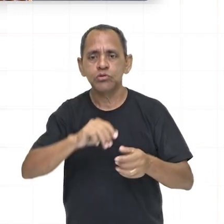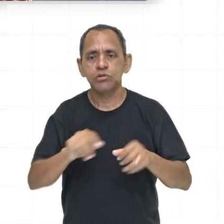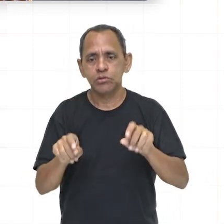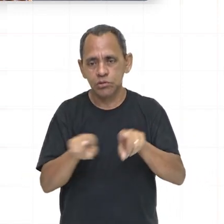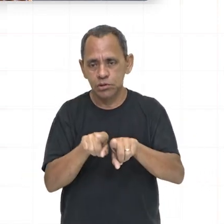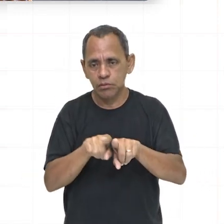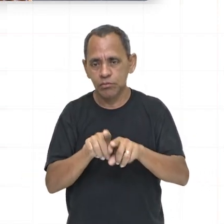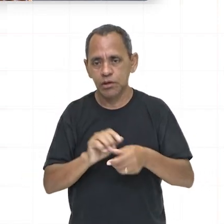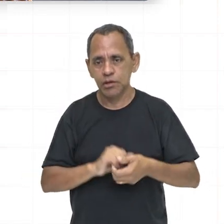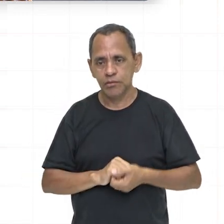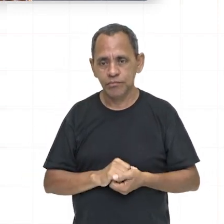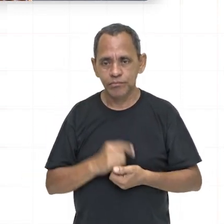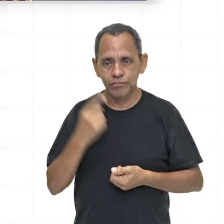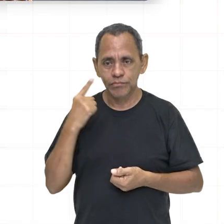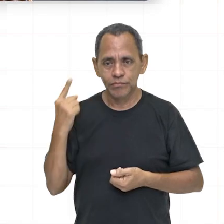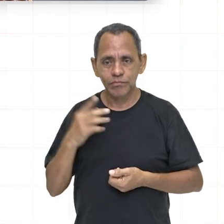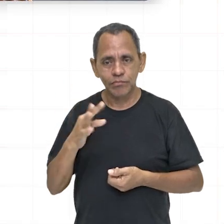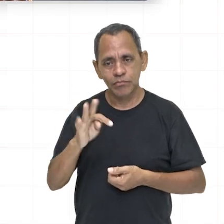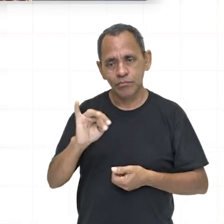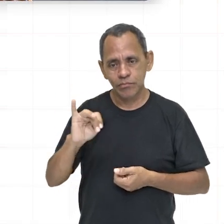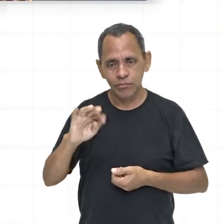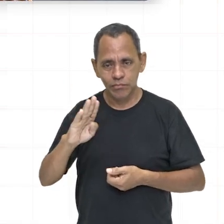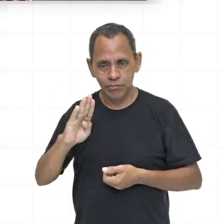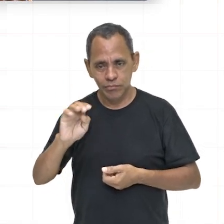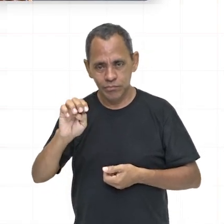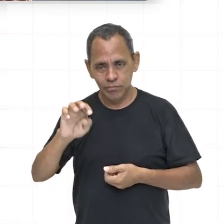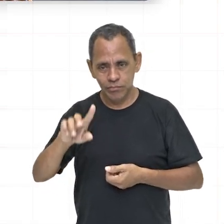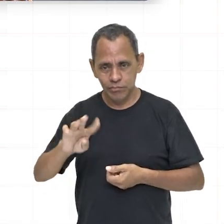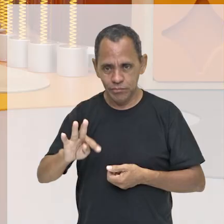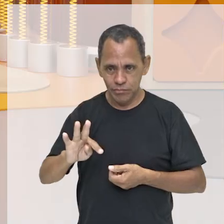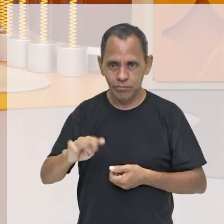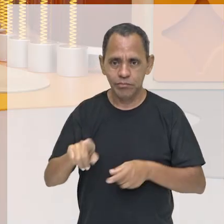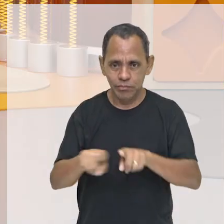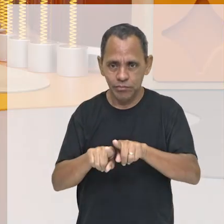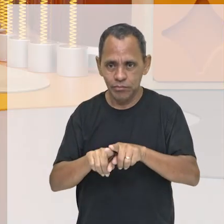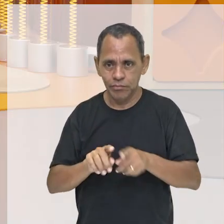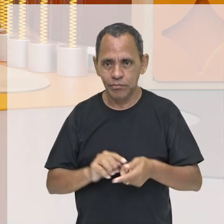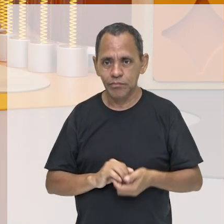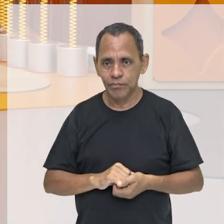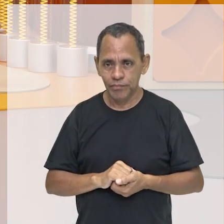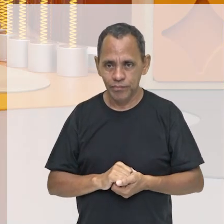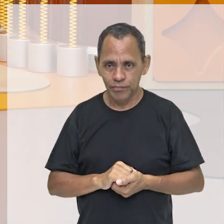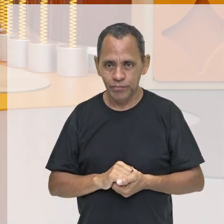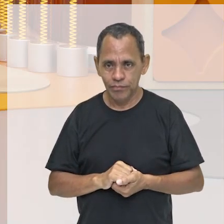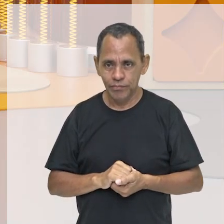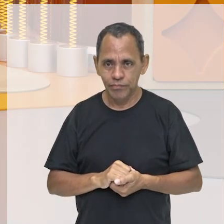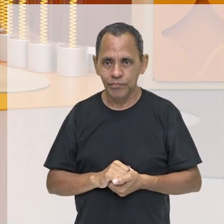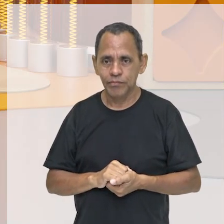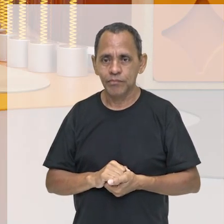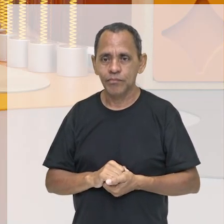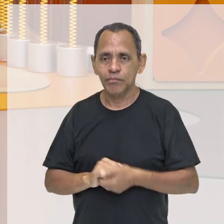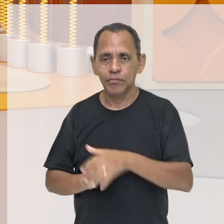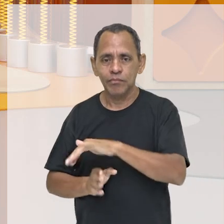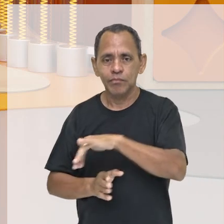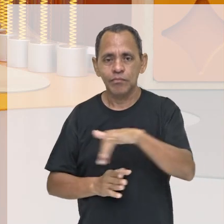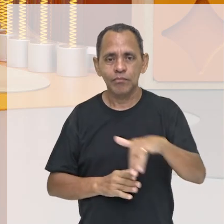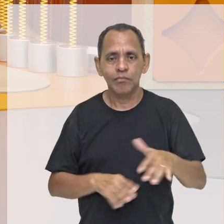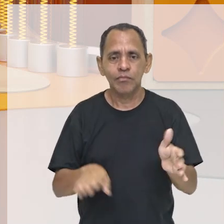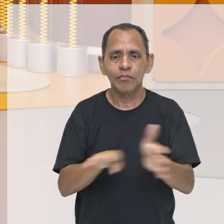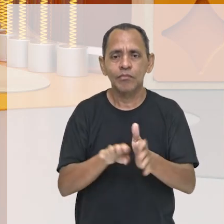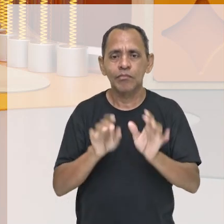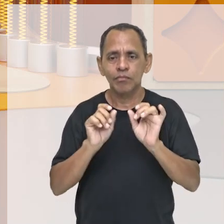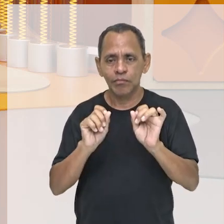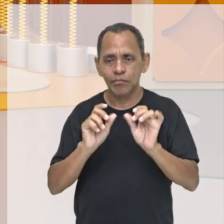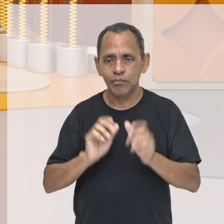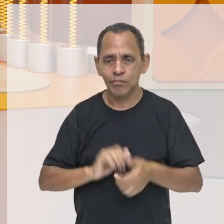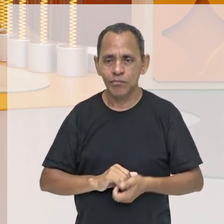do Nepal, do Tibete e etc. Ok? Vamos adiante. Agora nós chegamos a um